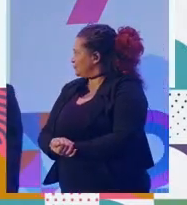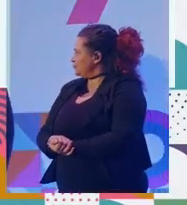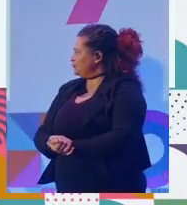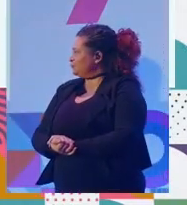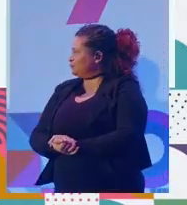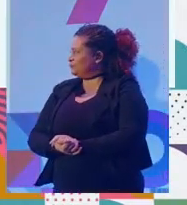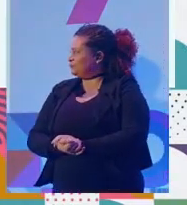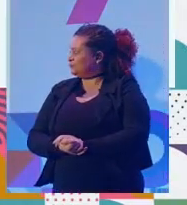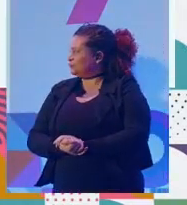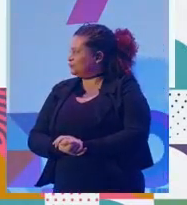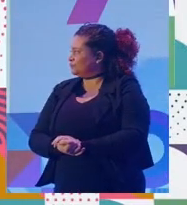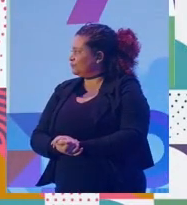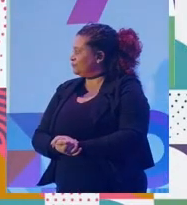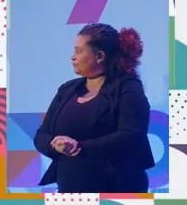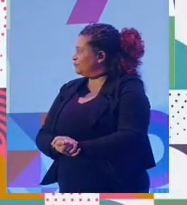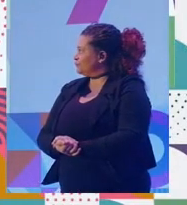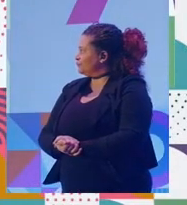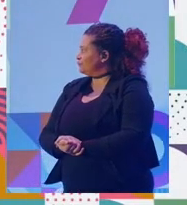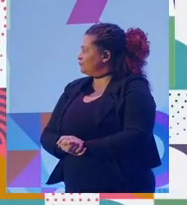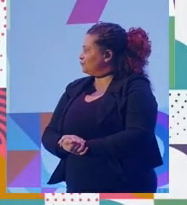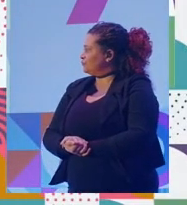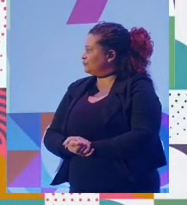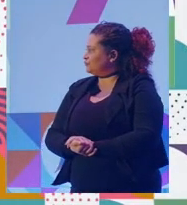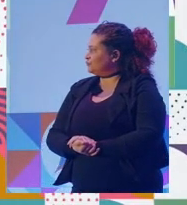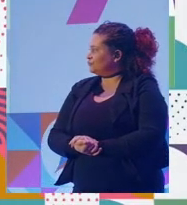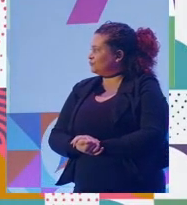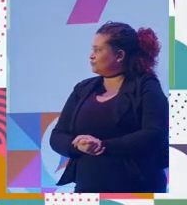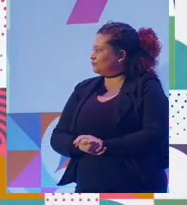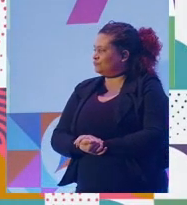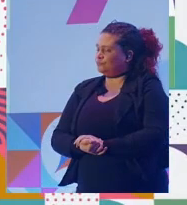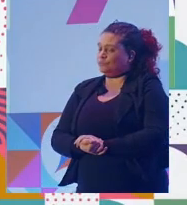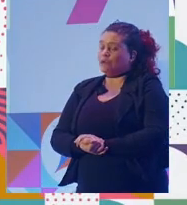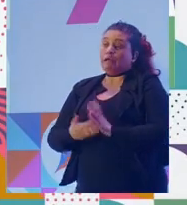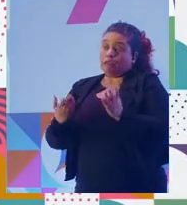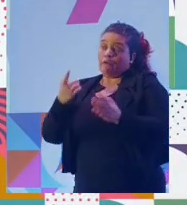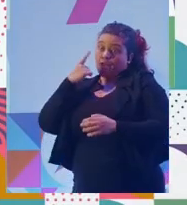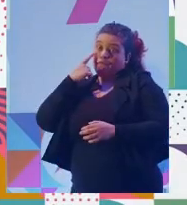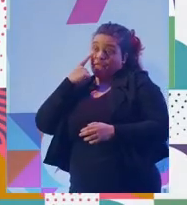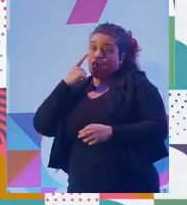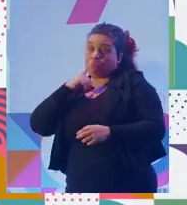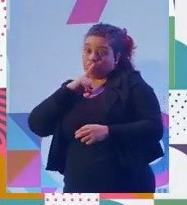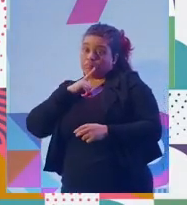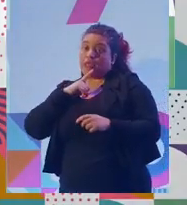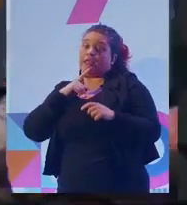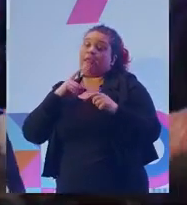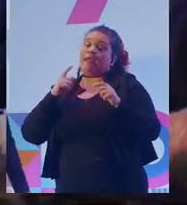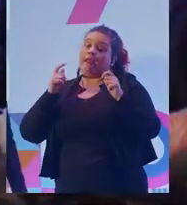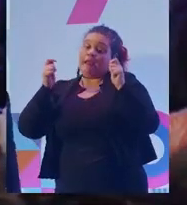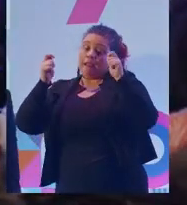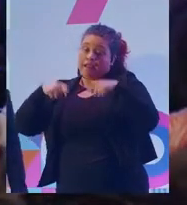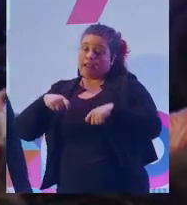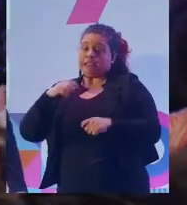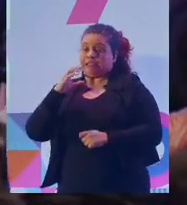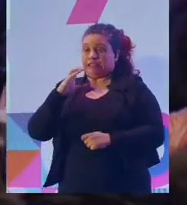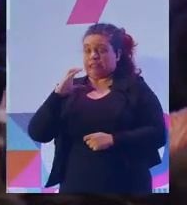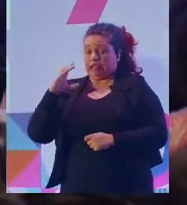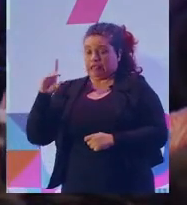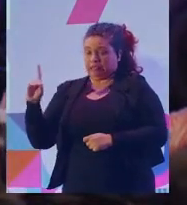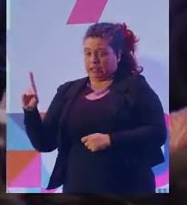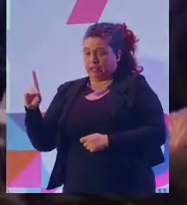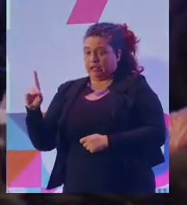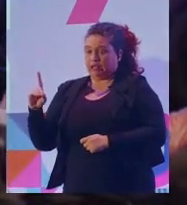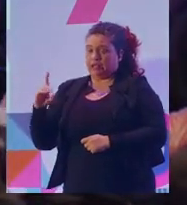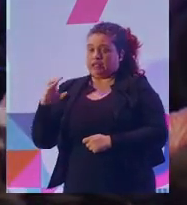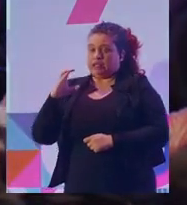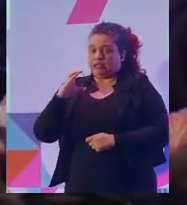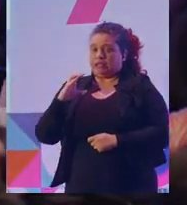Se a gente vê aqui, vamos ver essa capacidade. O que a gente fez? É uma plataforma que todo